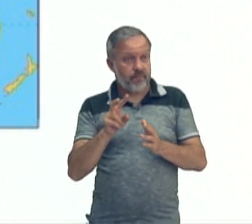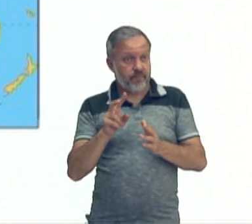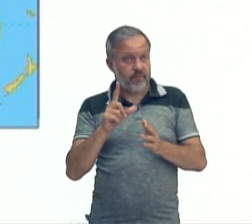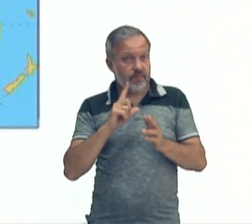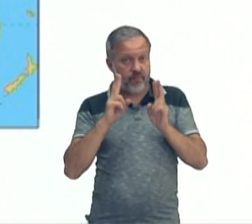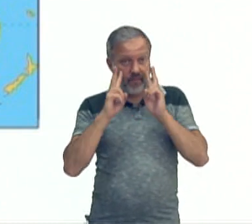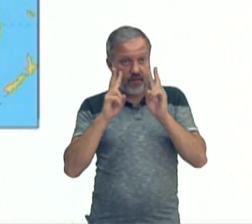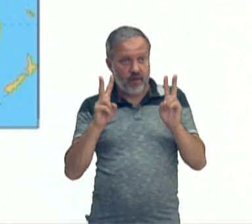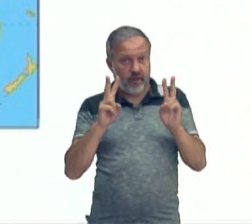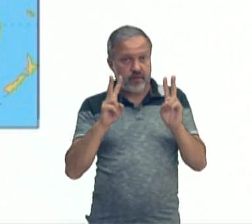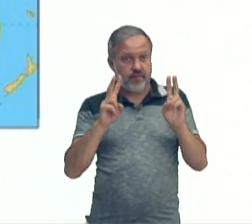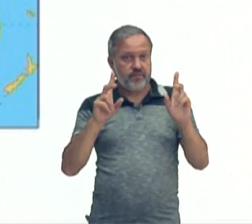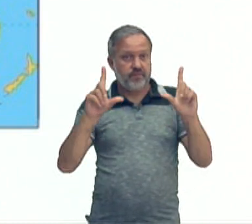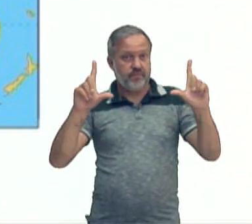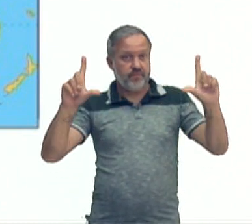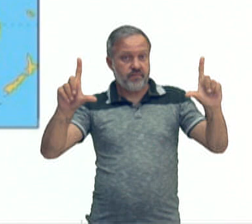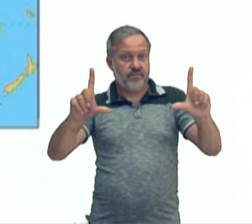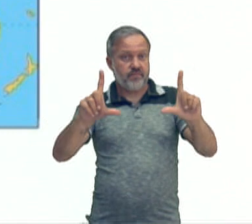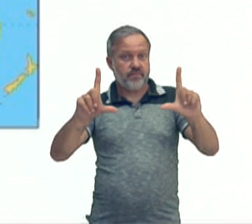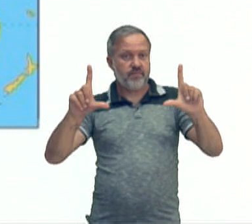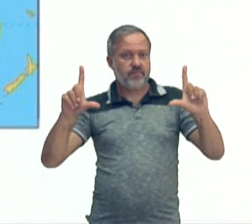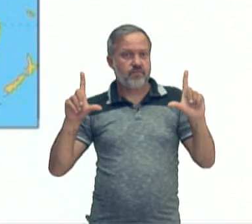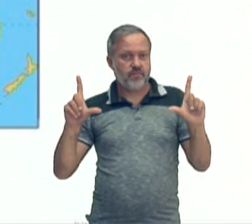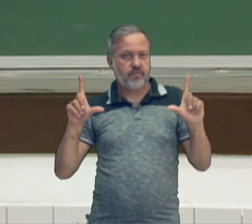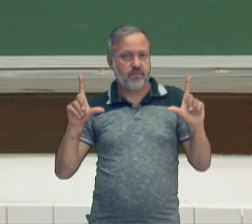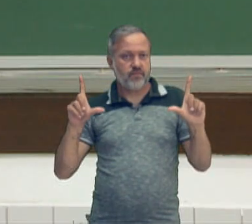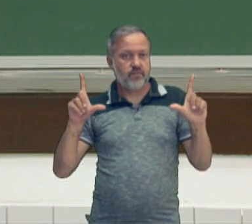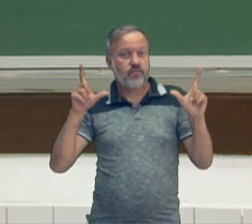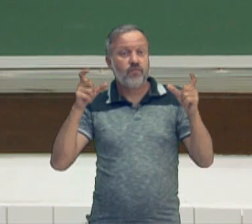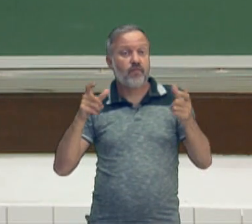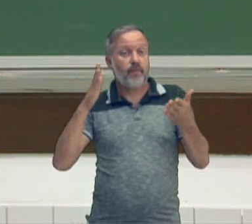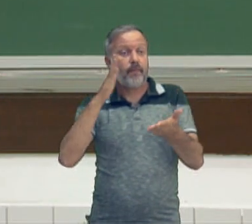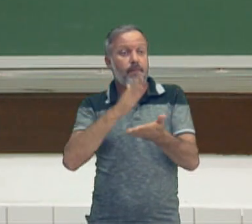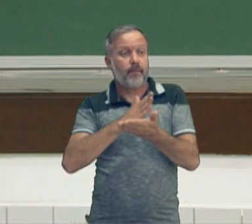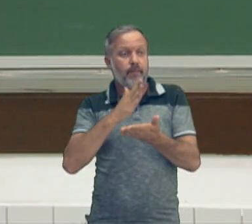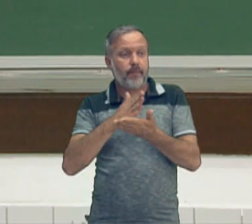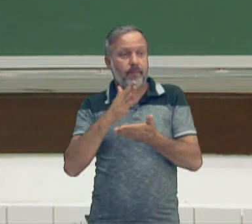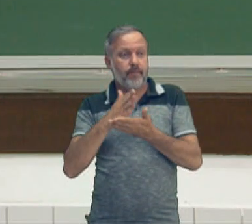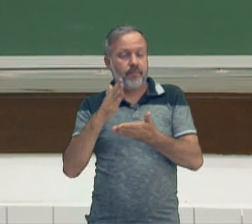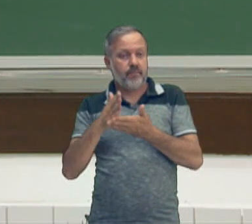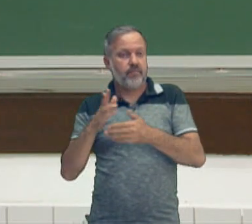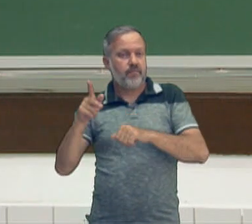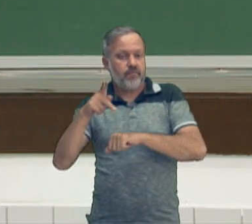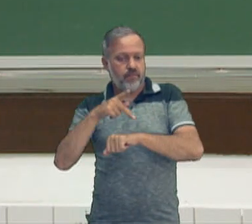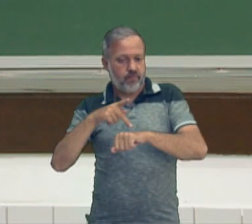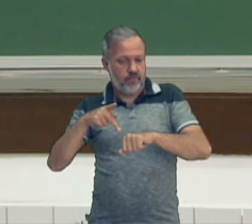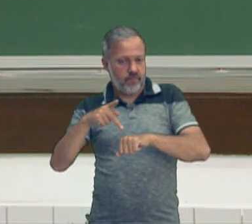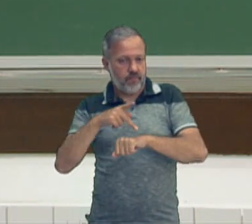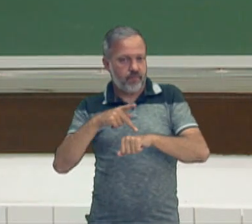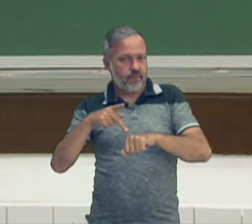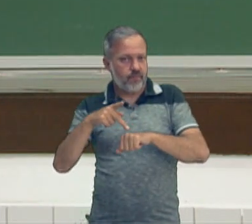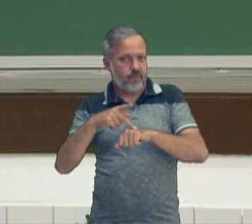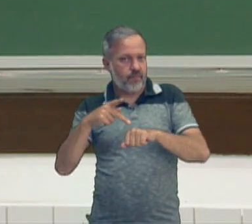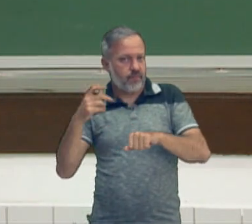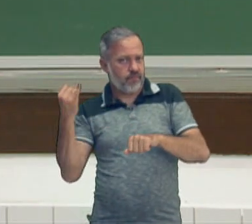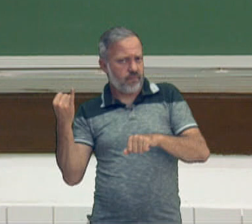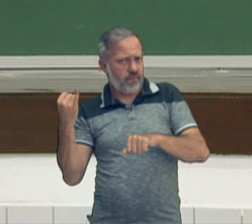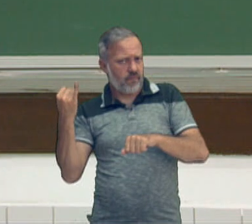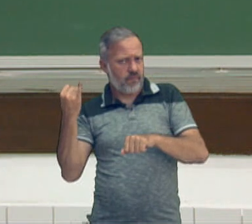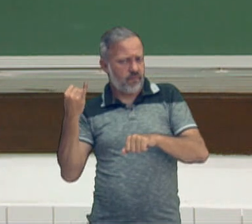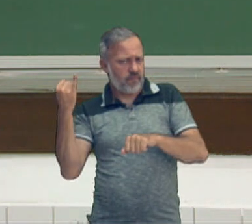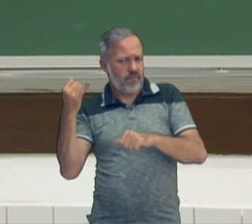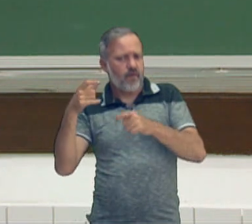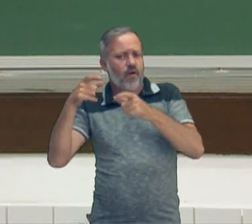um mapa daquele período, né? Onde se dividia o mundo, em vez de países centrais, semiperiféricos